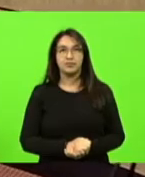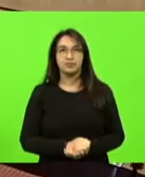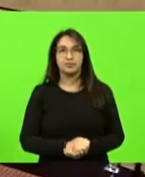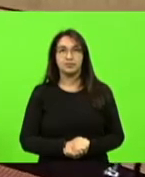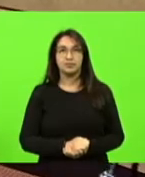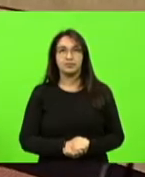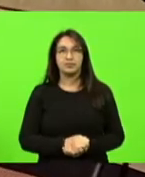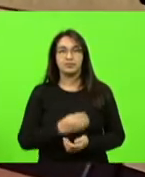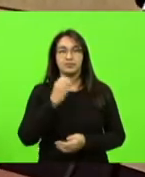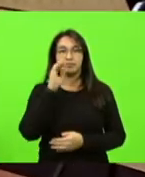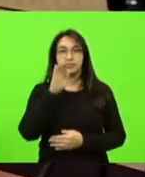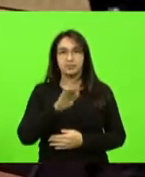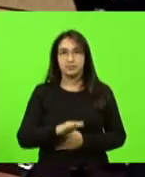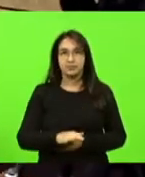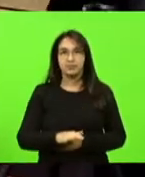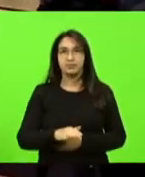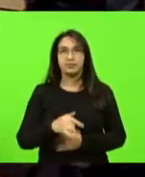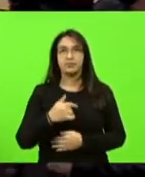Boa tarde, eu faço questão de